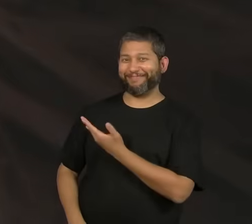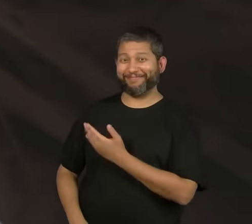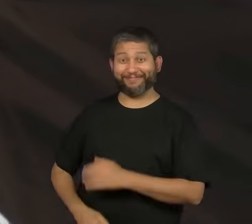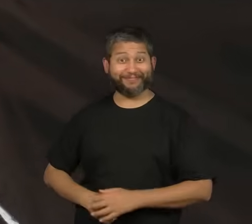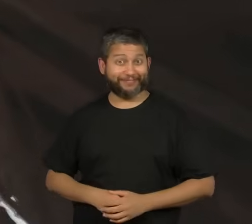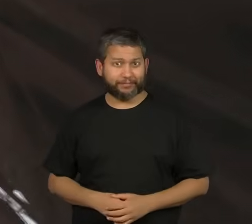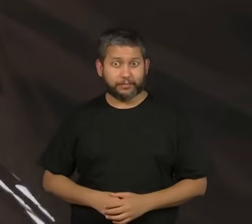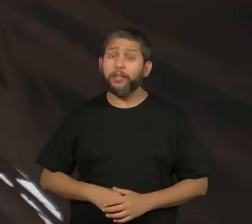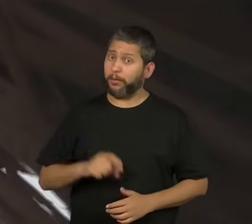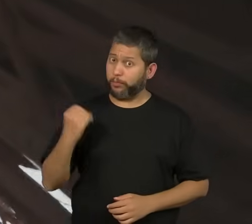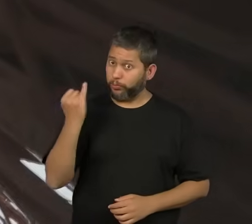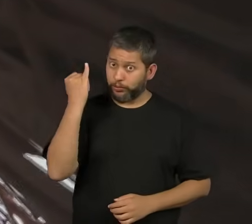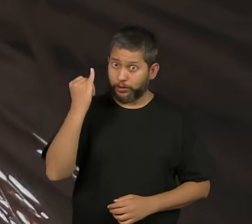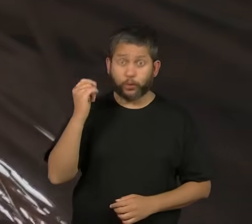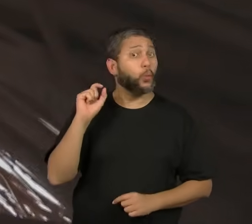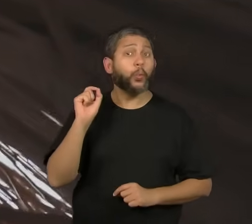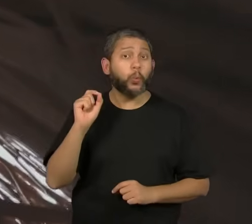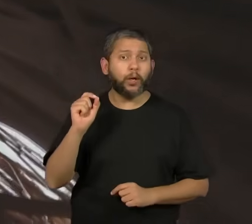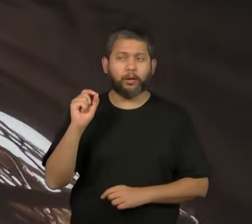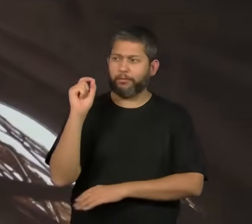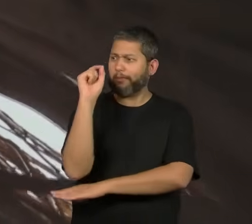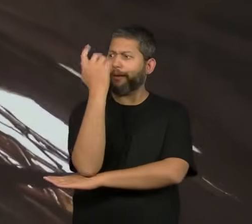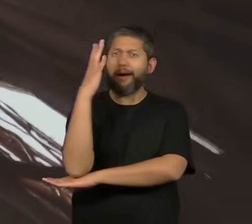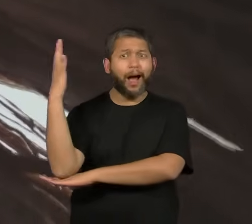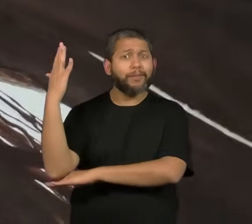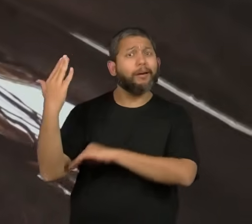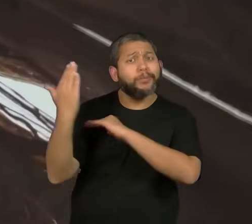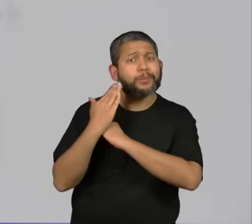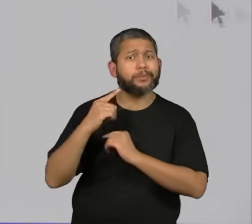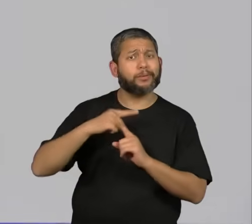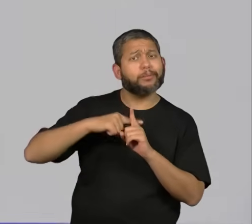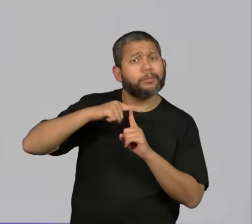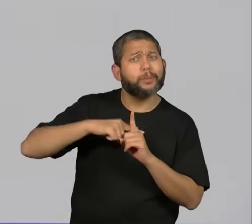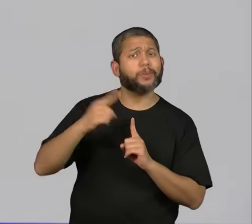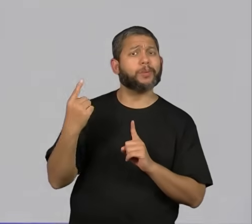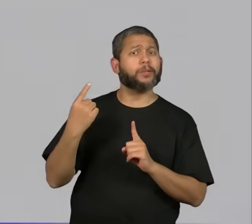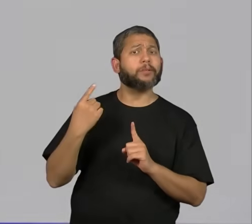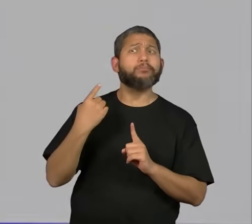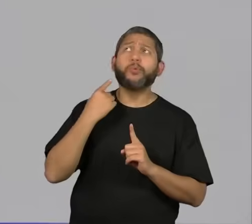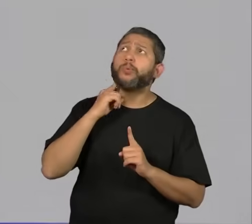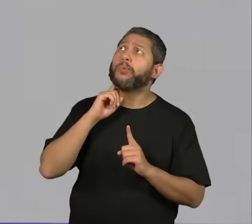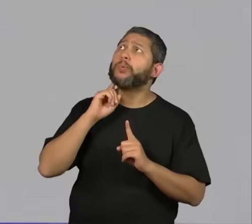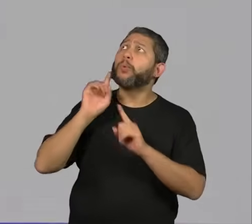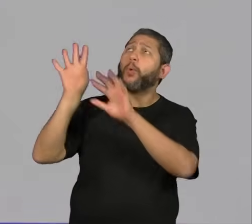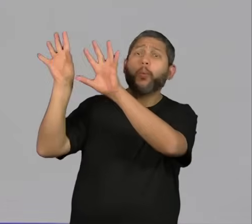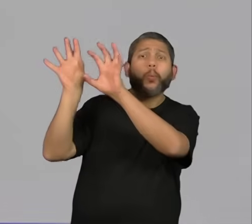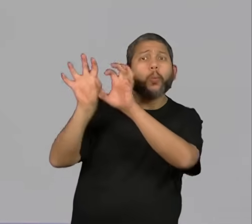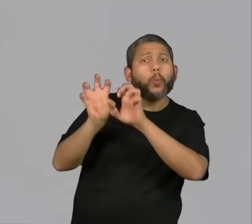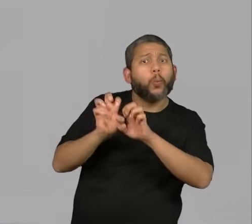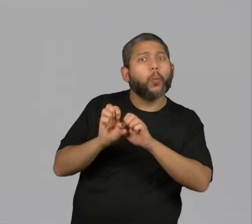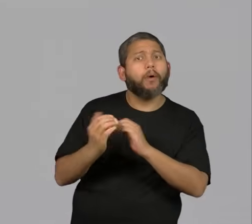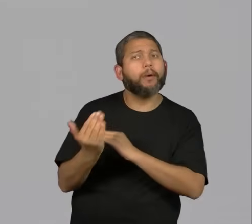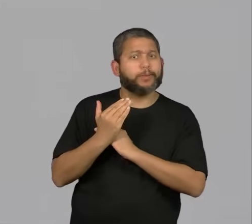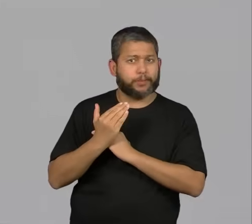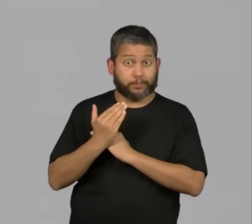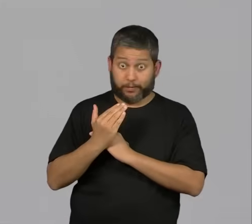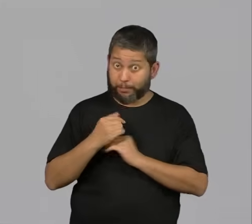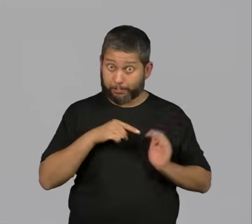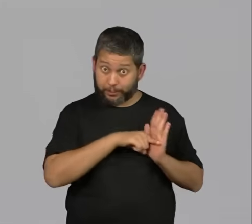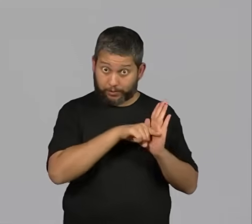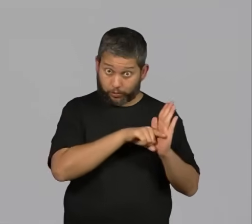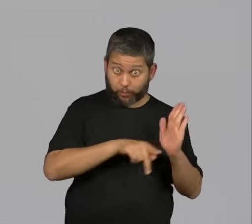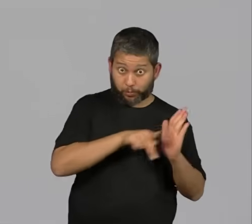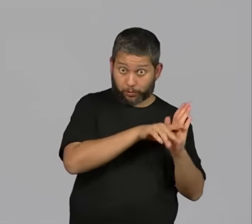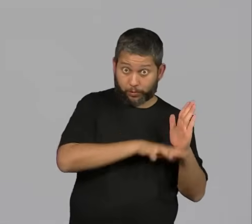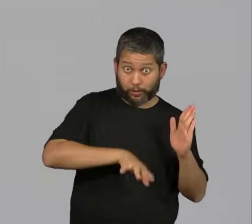Fundamentais para combater as altas temperaturas e a poluição do ar, árvores são escaneadas por pesquisadores da Universidade de